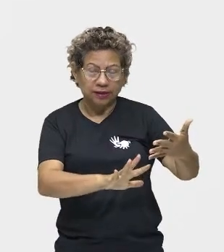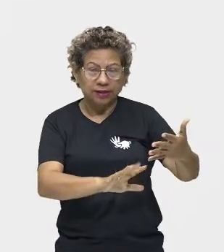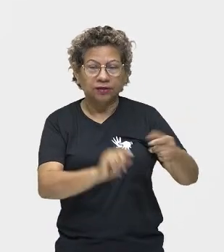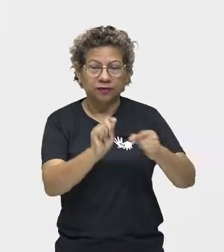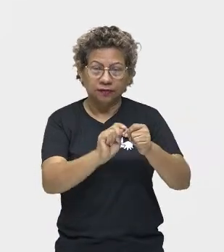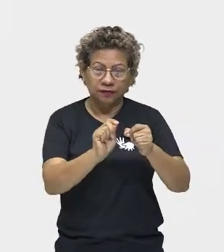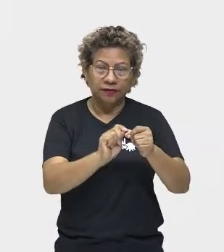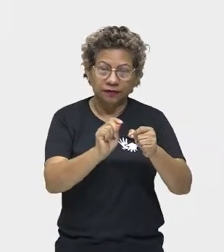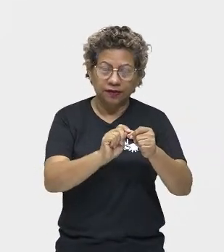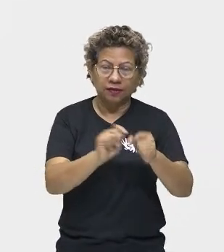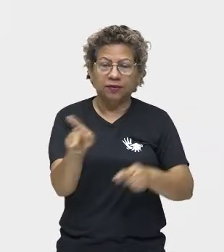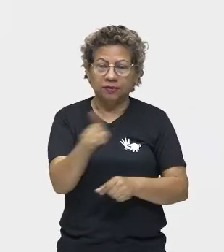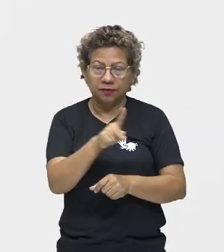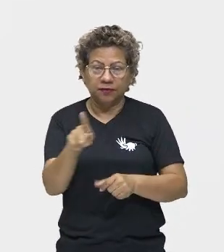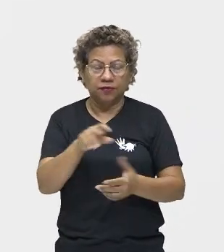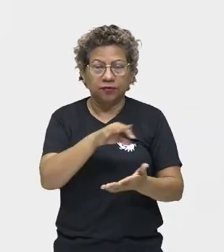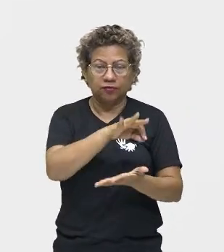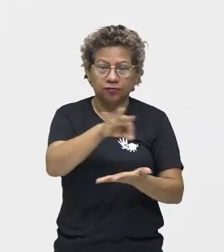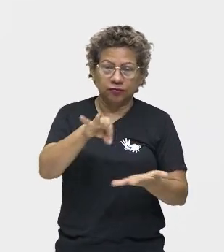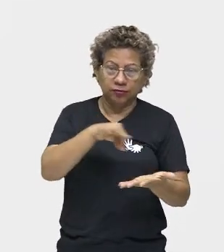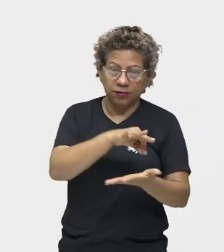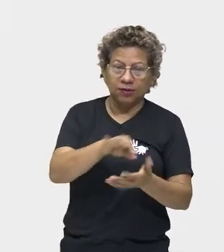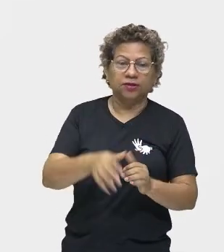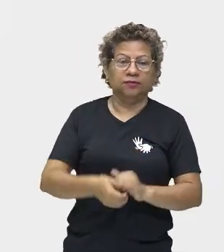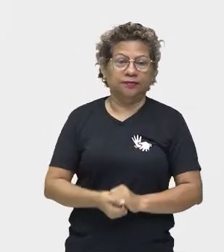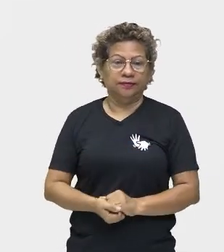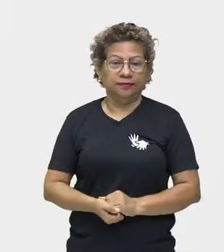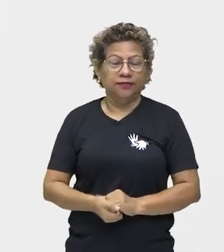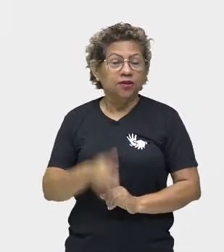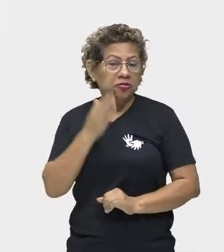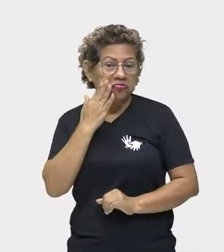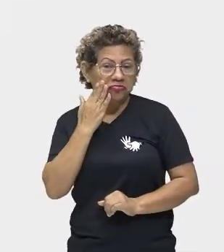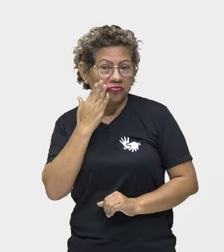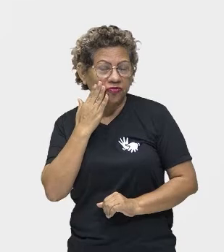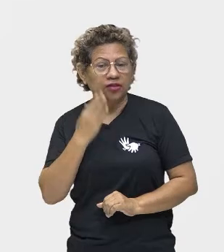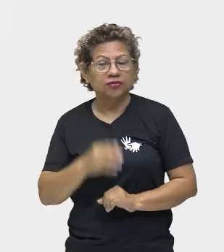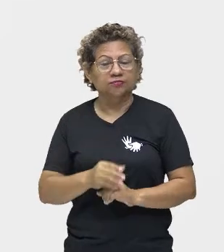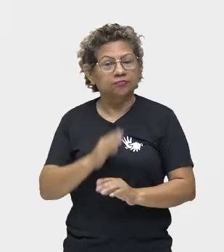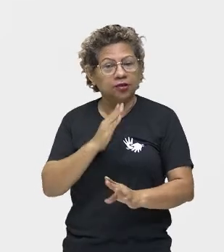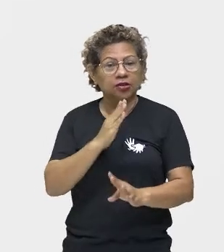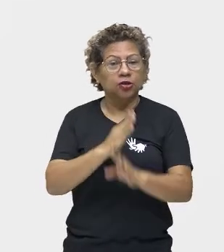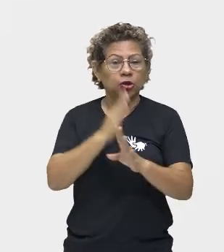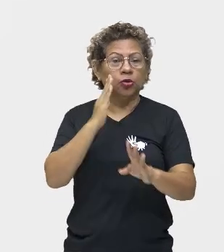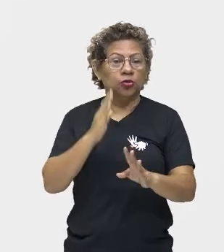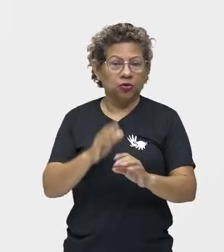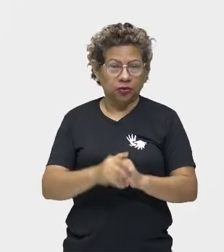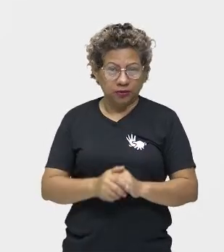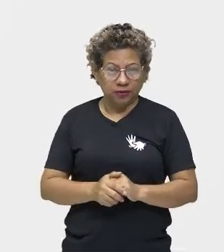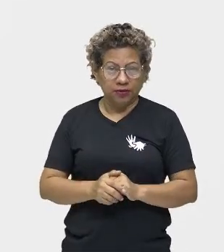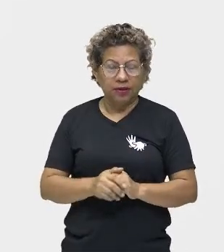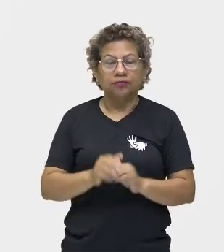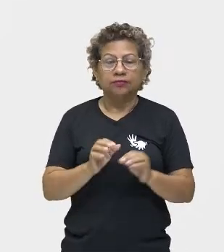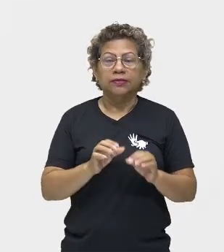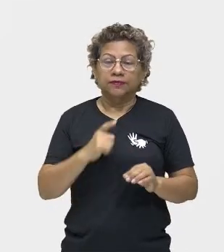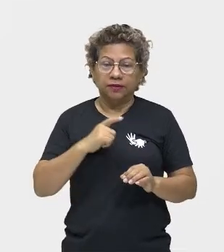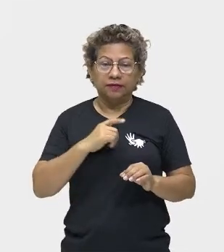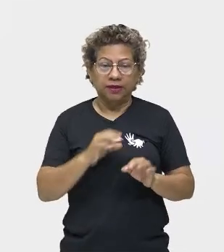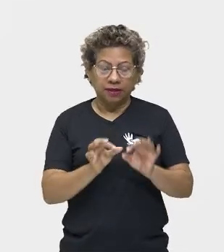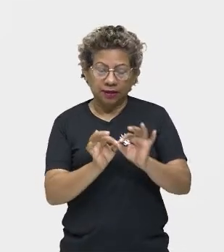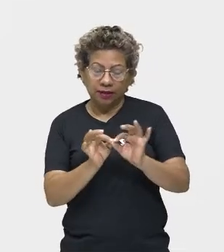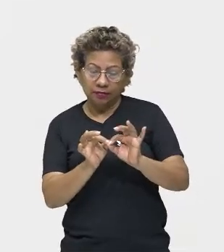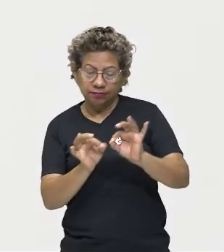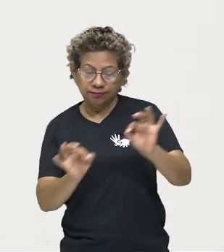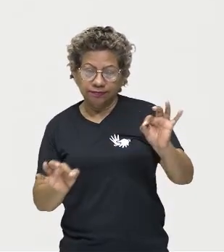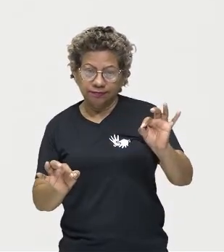seguir, OB é bissetriz do ângulo AOC. Determine a medida do ângulo AOC. Então nós temos a imagem